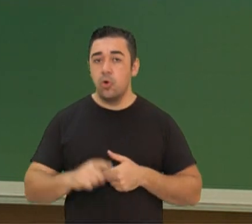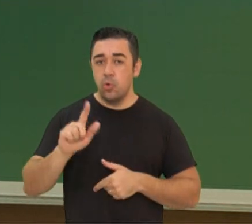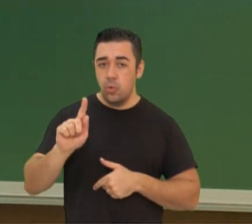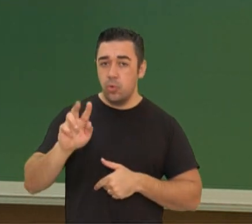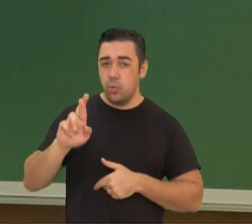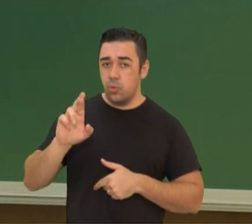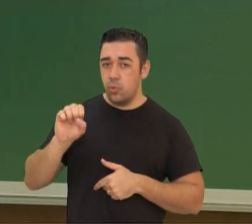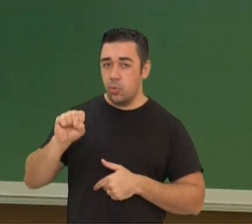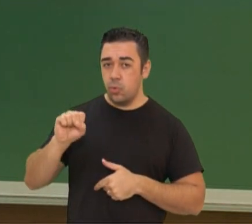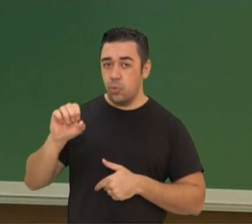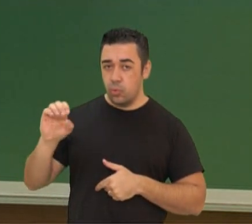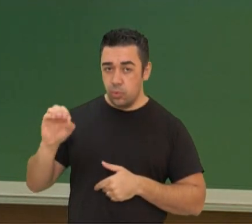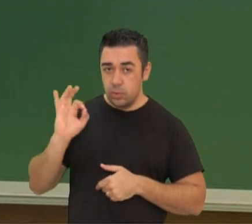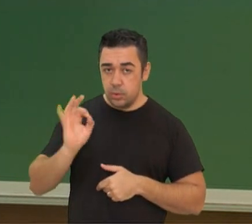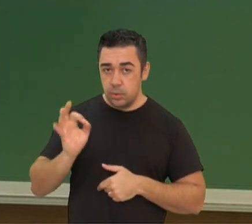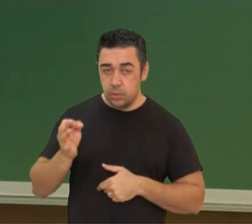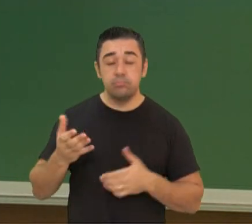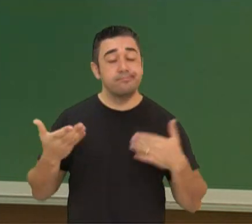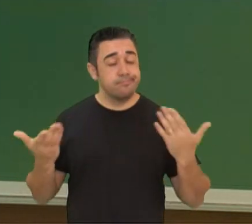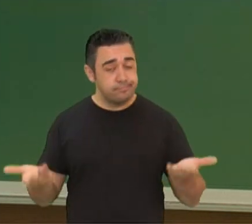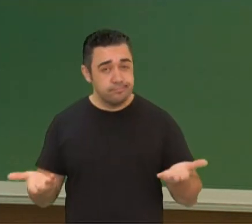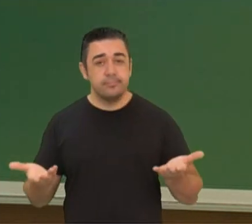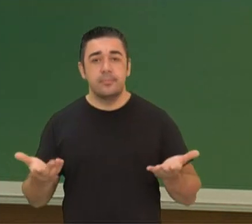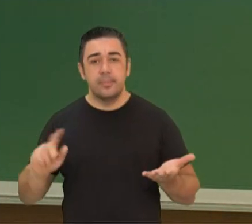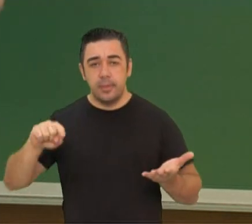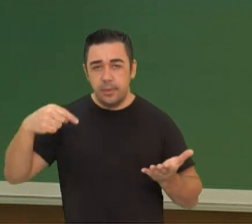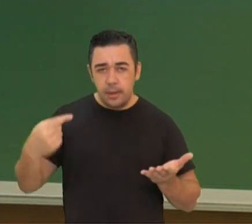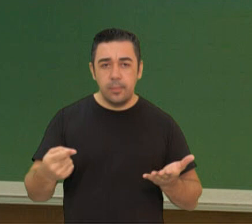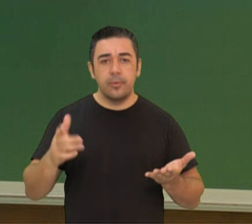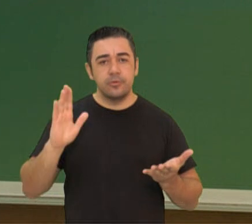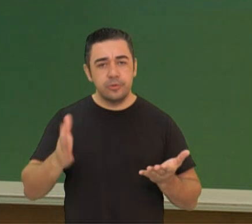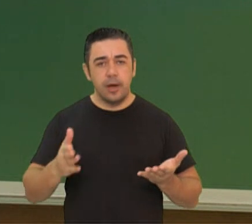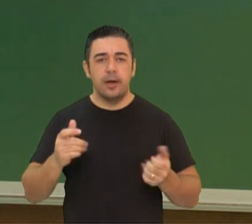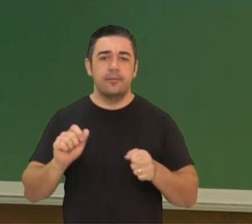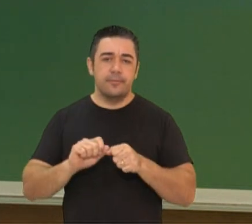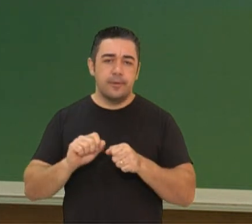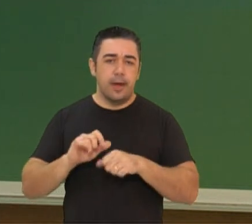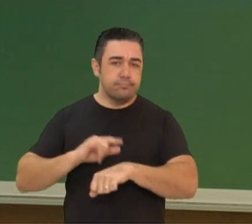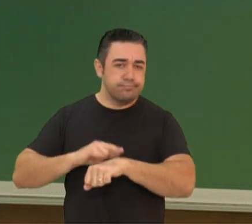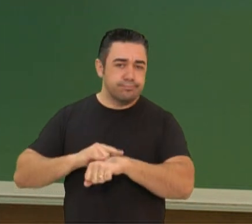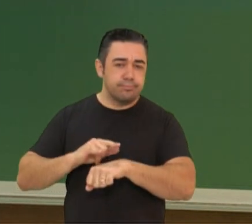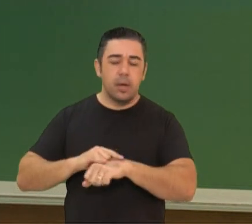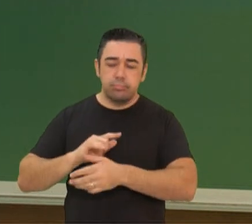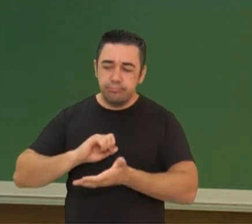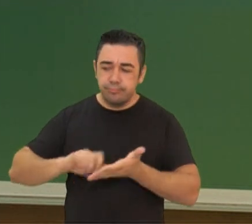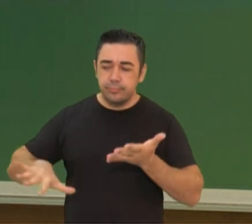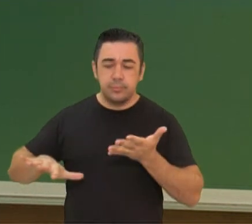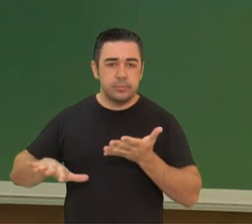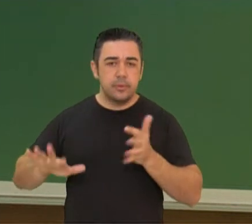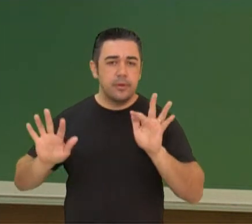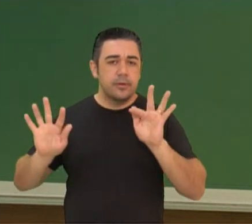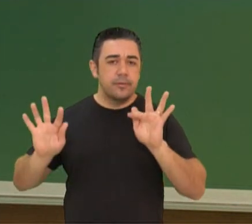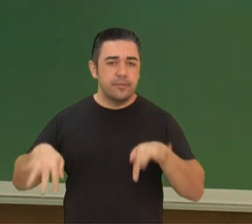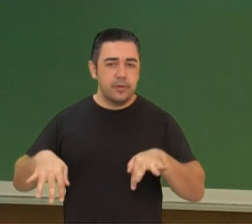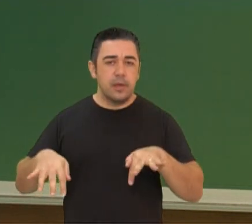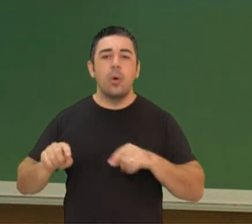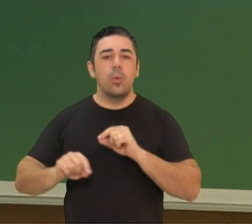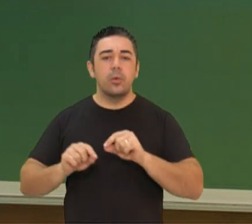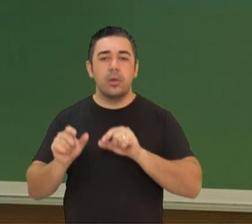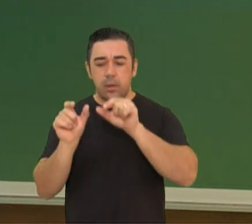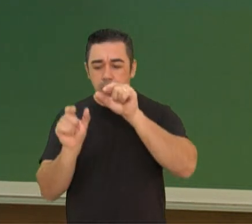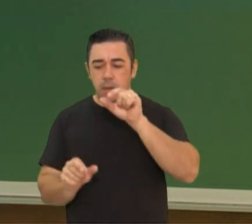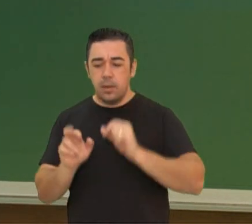próprio intestino grosso, tá? E aí, né, depois com a defecação, a gente elimina elas pelo finalzinho do reto, que